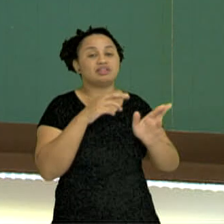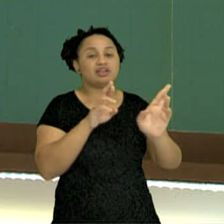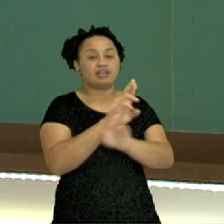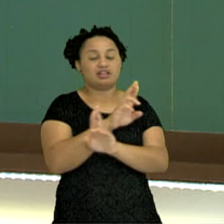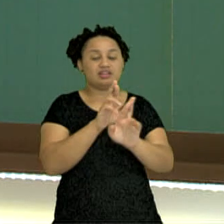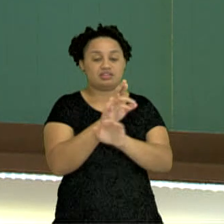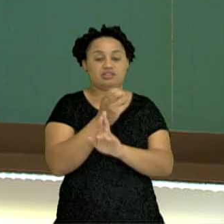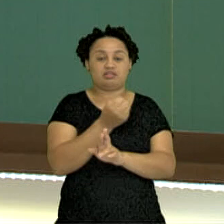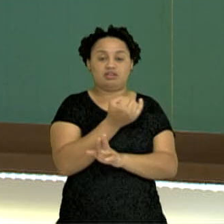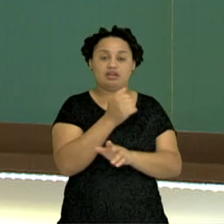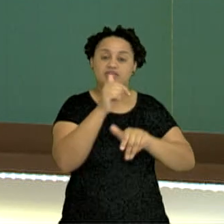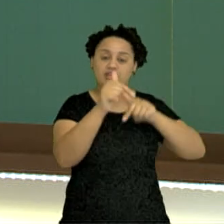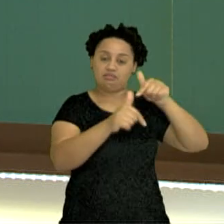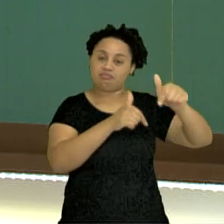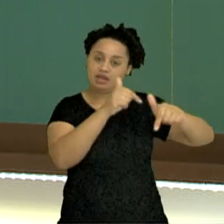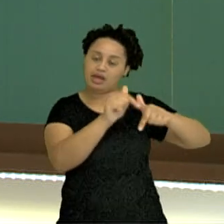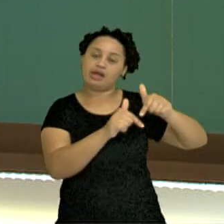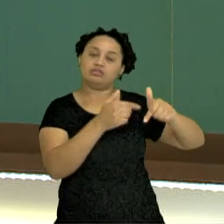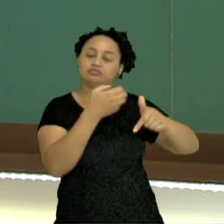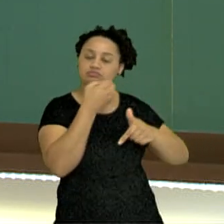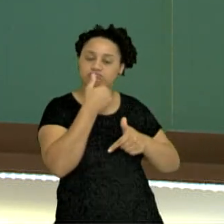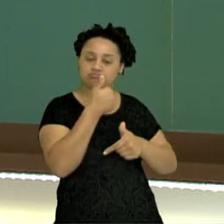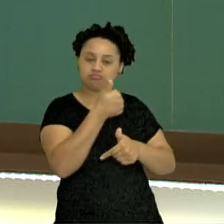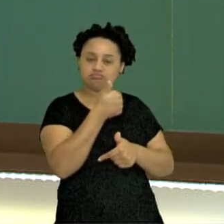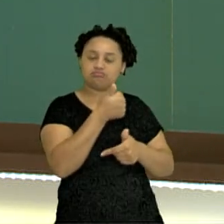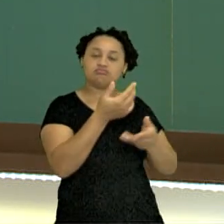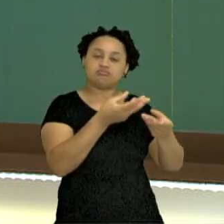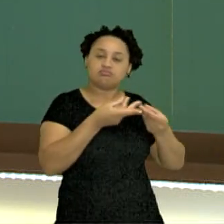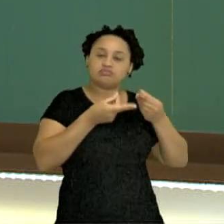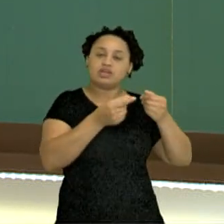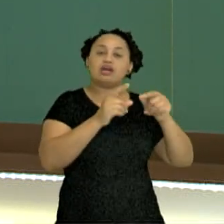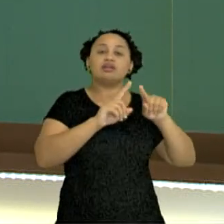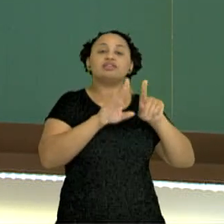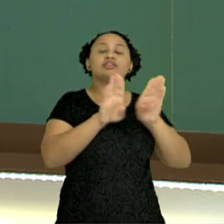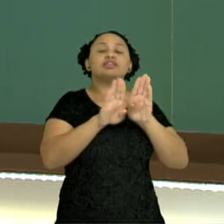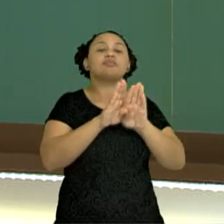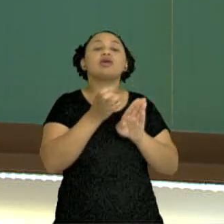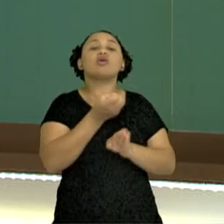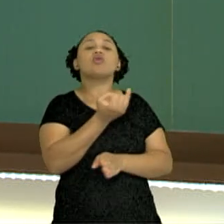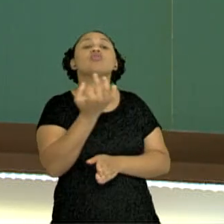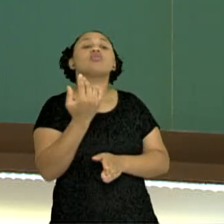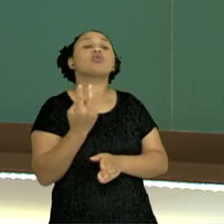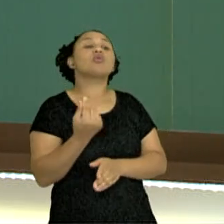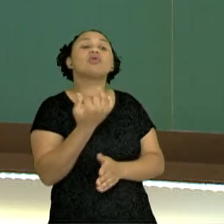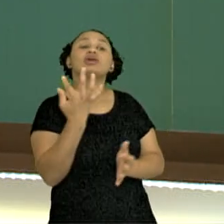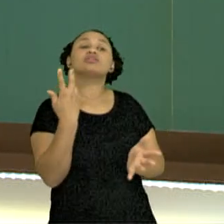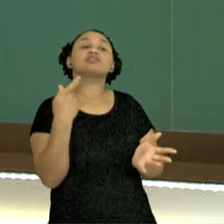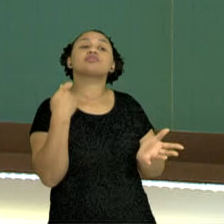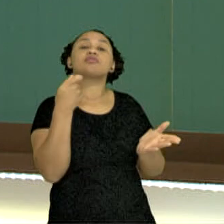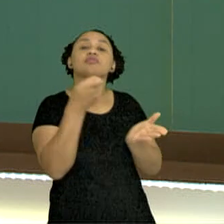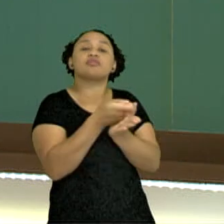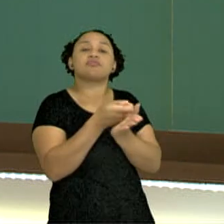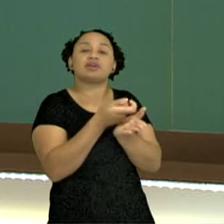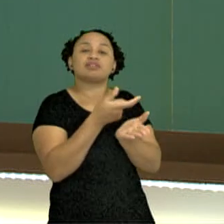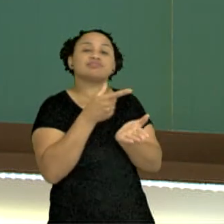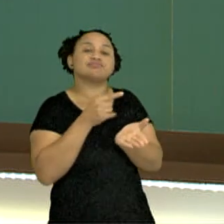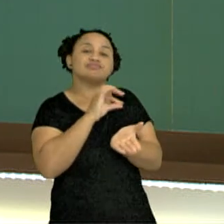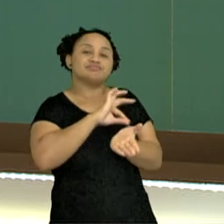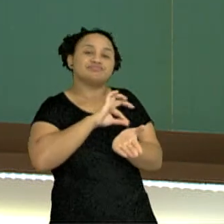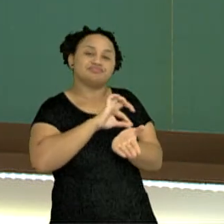a disponibilidade de mão de obra qualificada e o custo dessa mão de obra qualificada, que tem que ter um